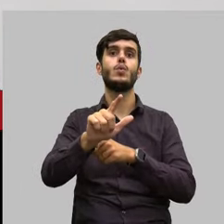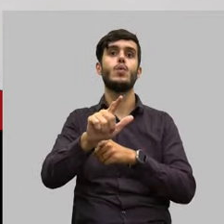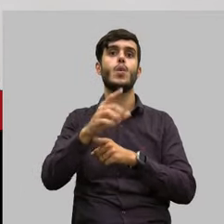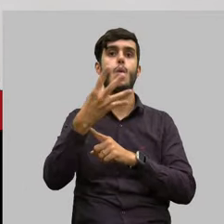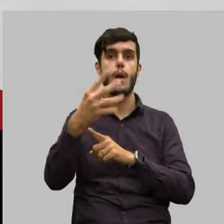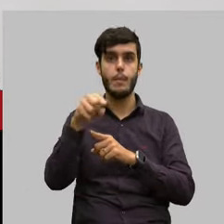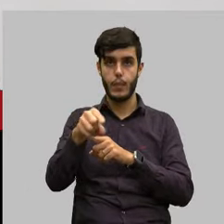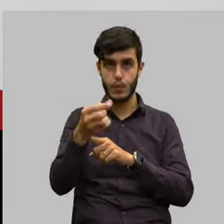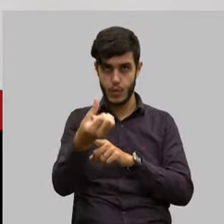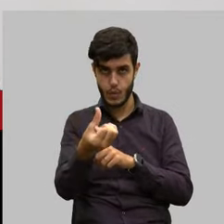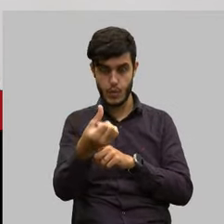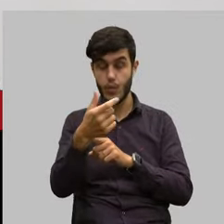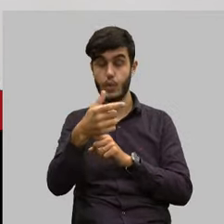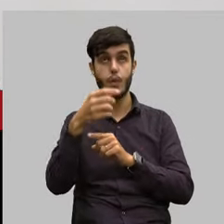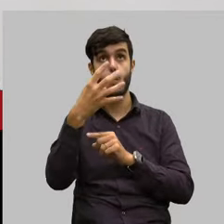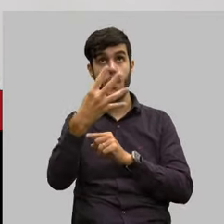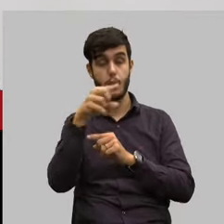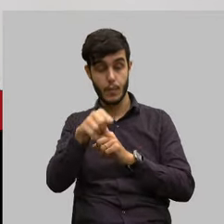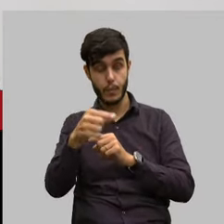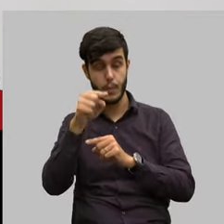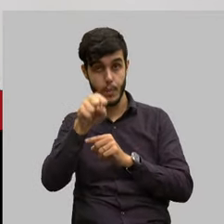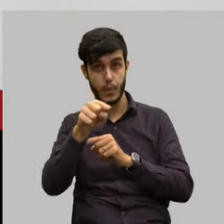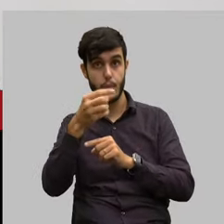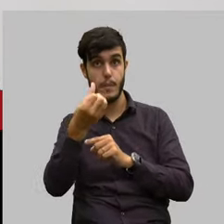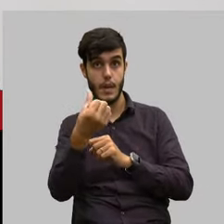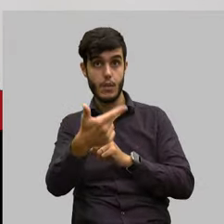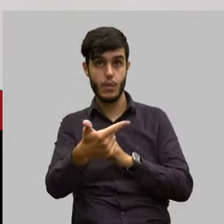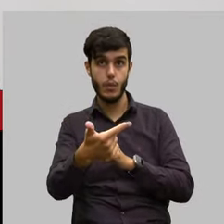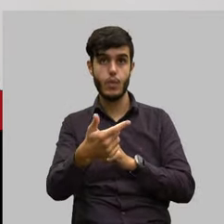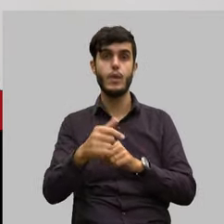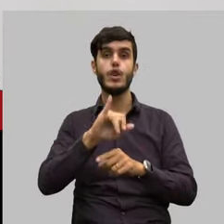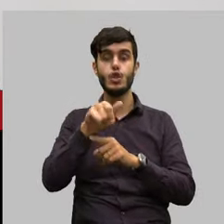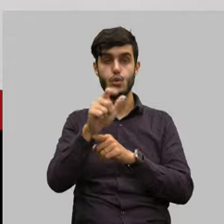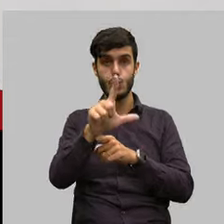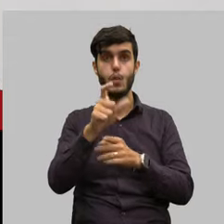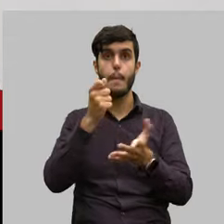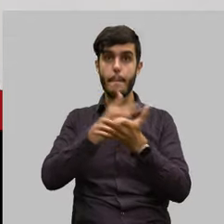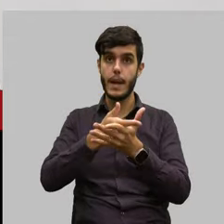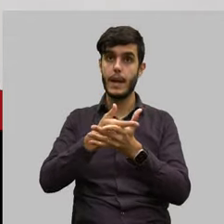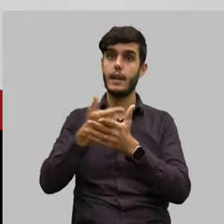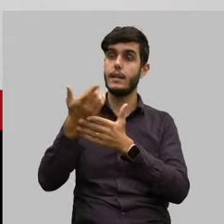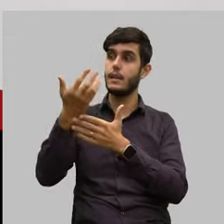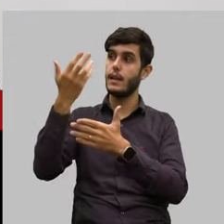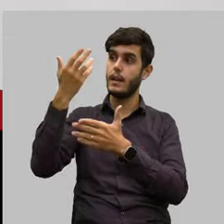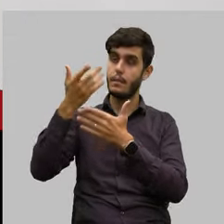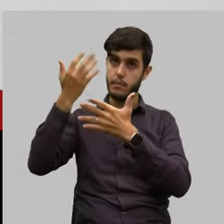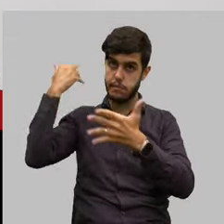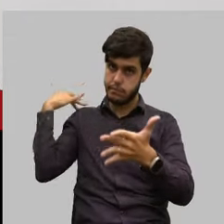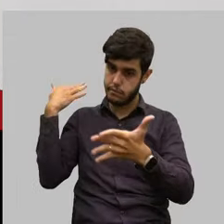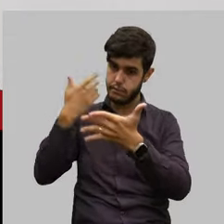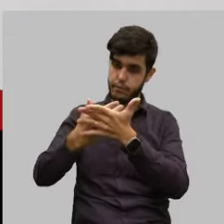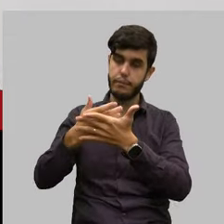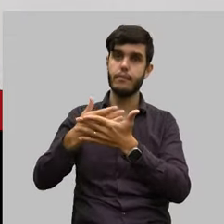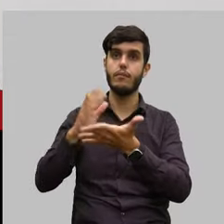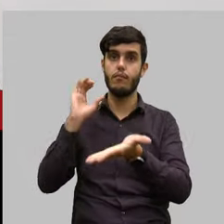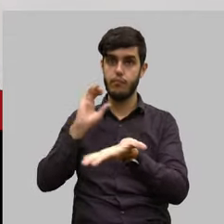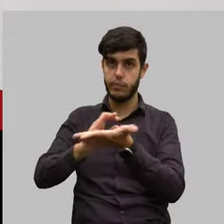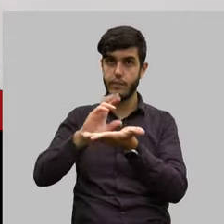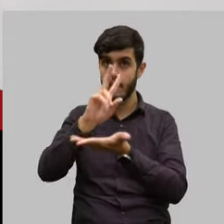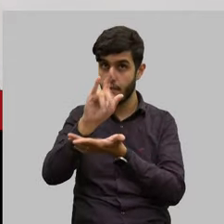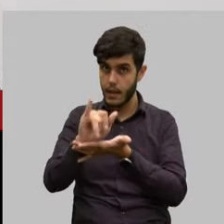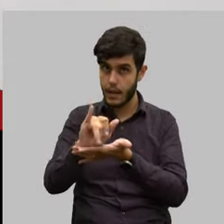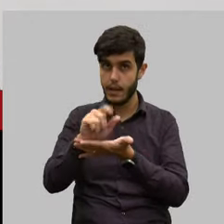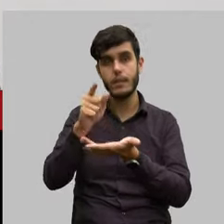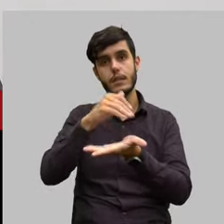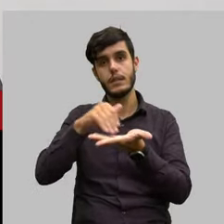pergunta pergunta em Julho pagará o retroativo e aí suas excelências aí os secretários Pode ficar à